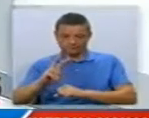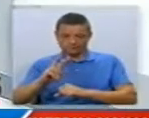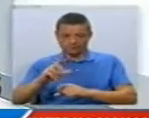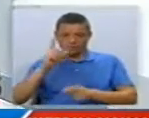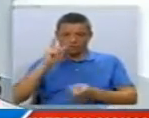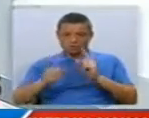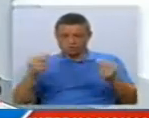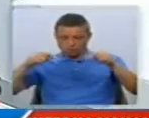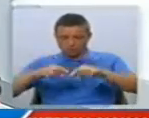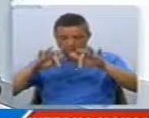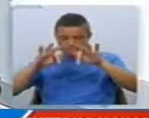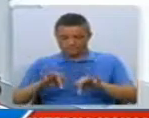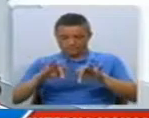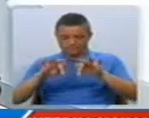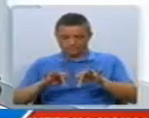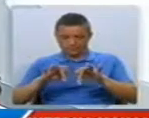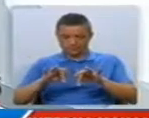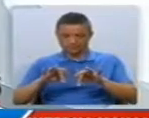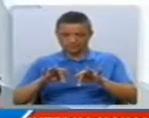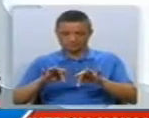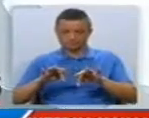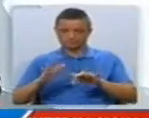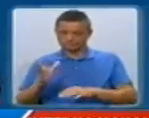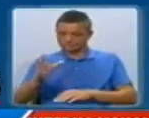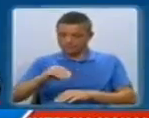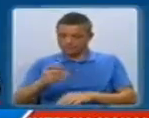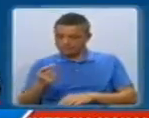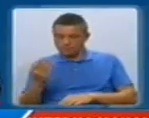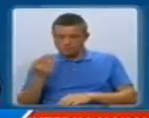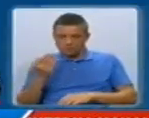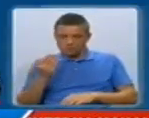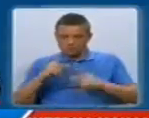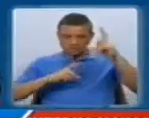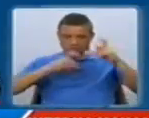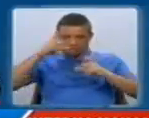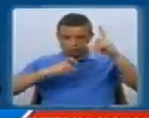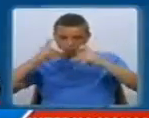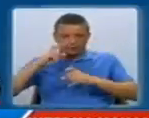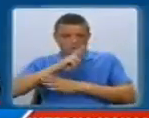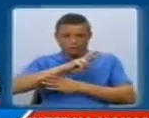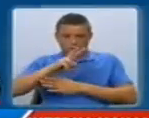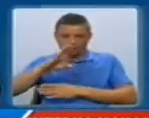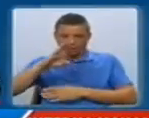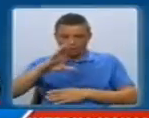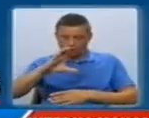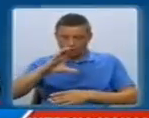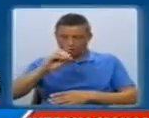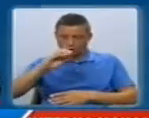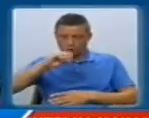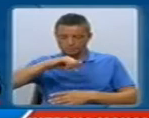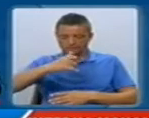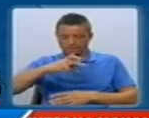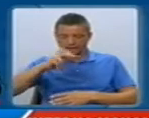que nos traz hoje para o fim desta rubrica? É a mais recente fotografia, paisagem cósmica fornecida pelo